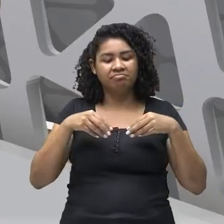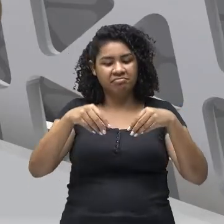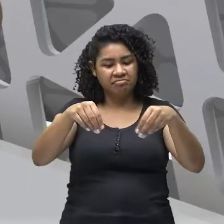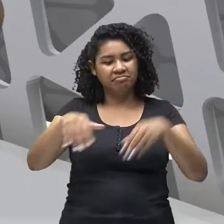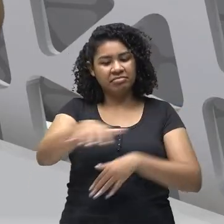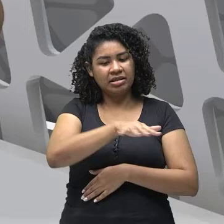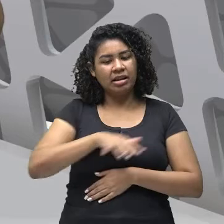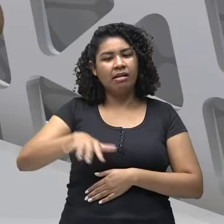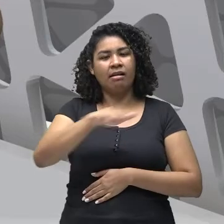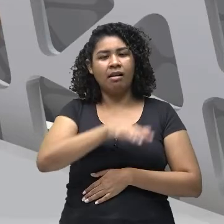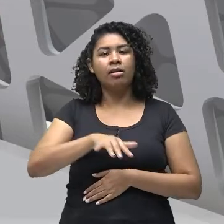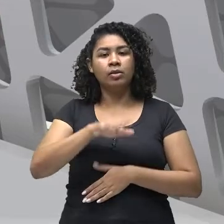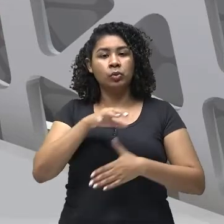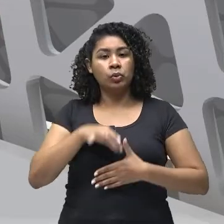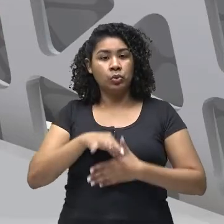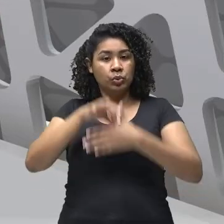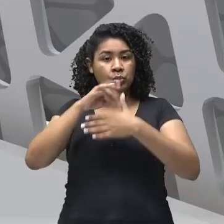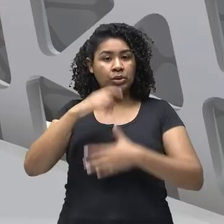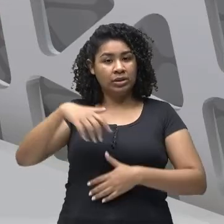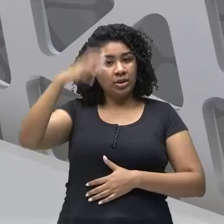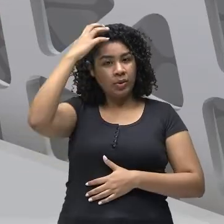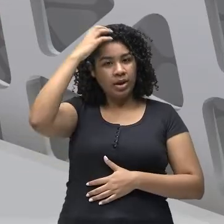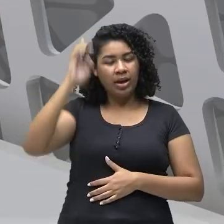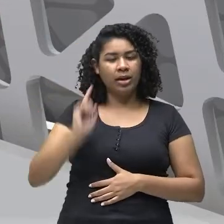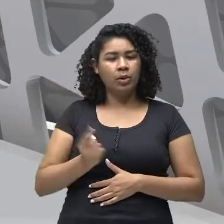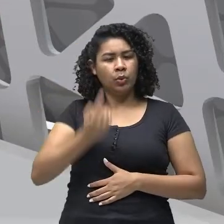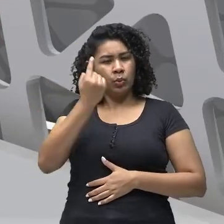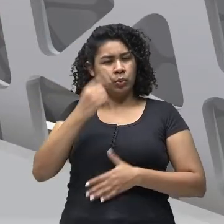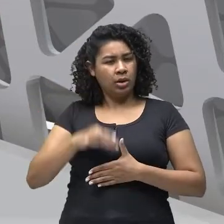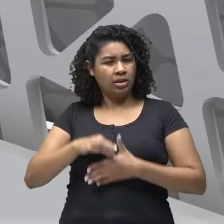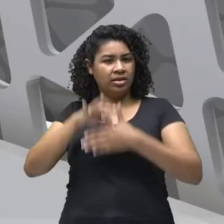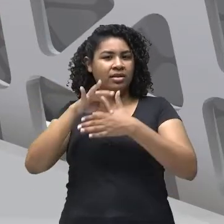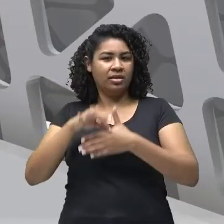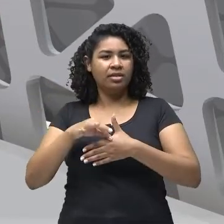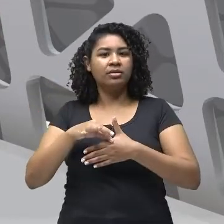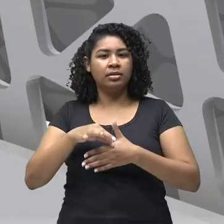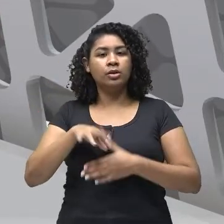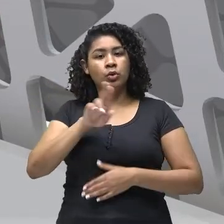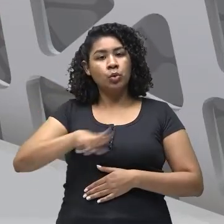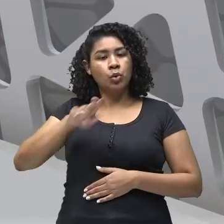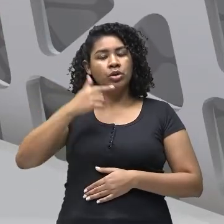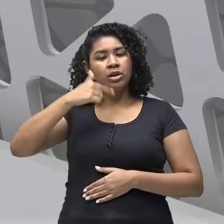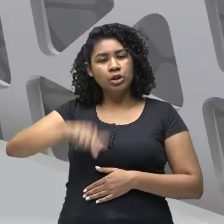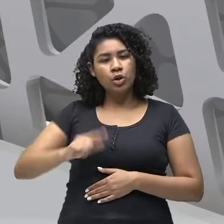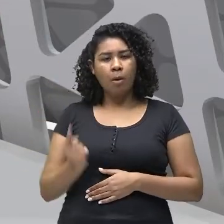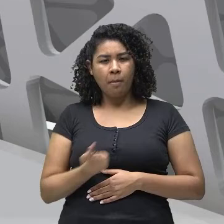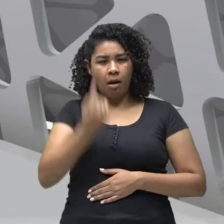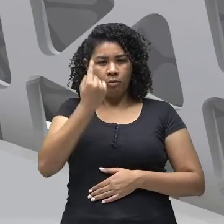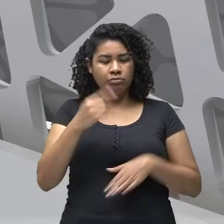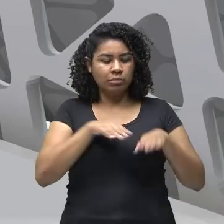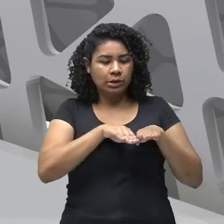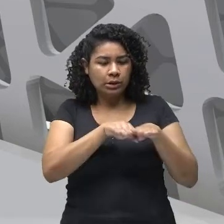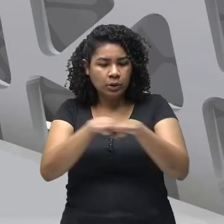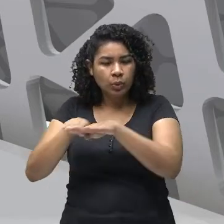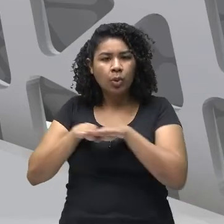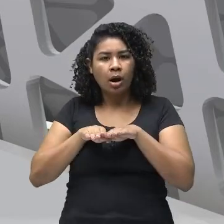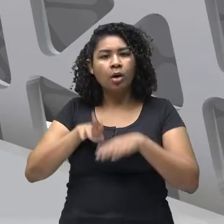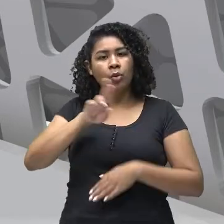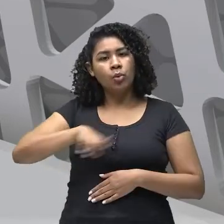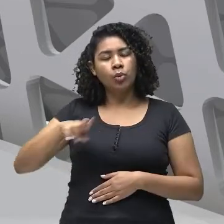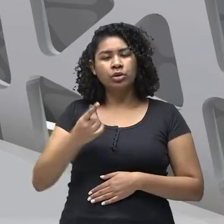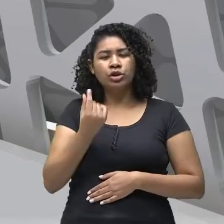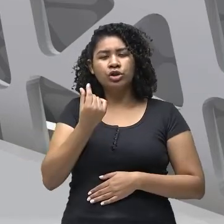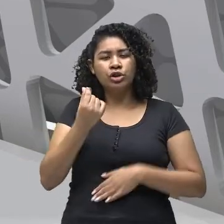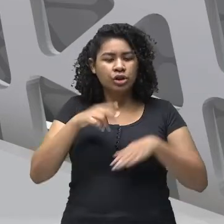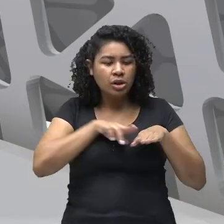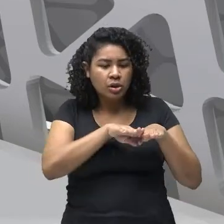sob a autoridade de uma única liderança, que fala o mesmo idioma, que tem uma mesma moeda,